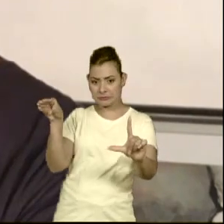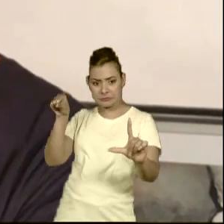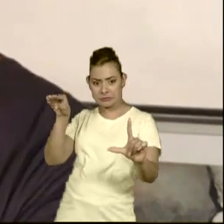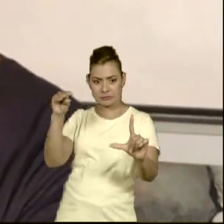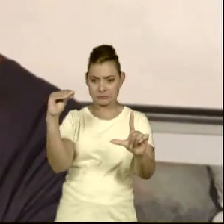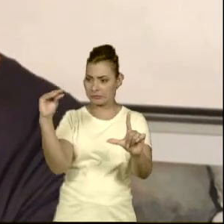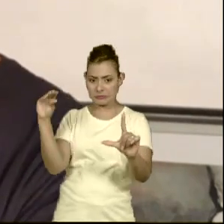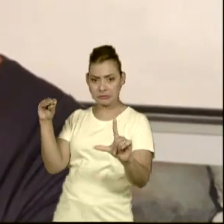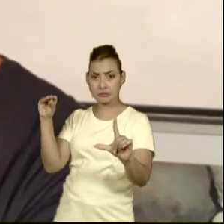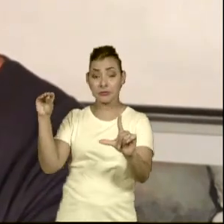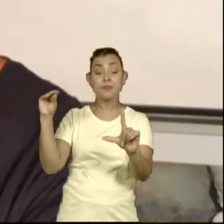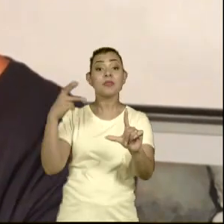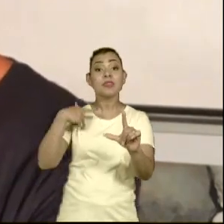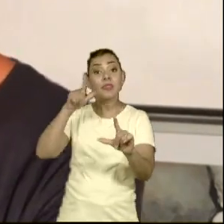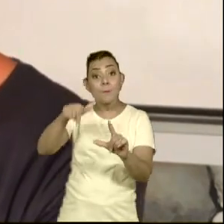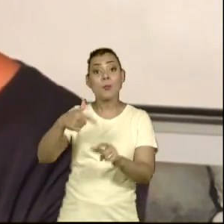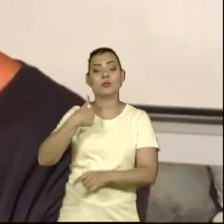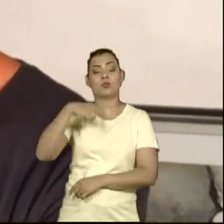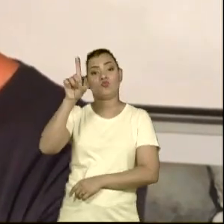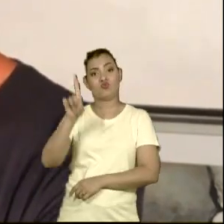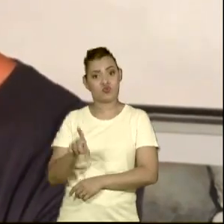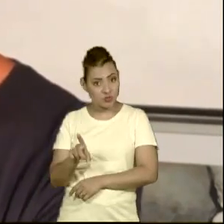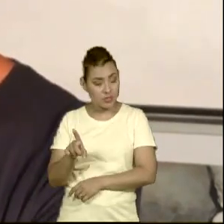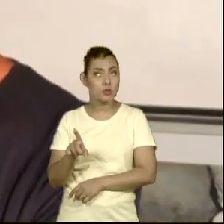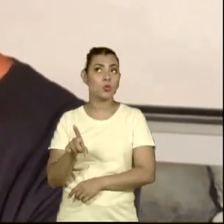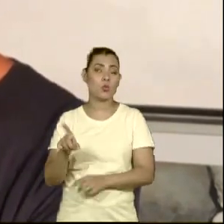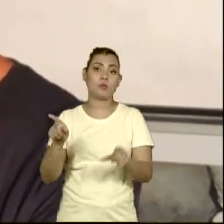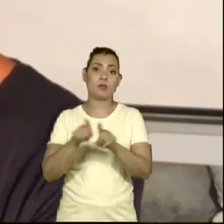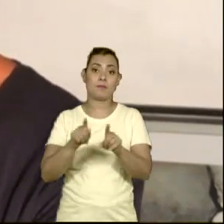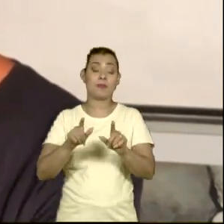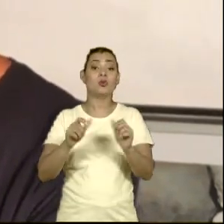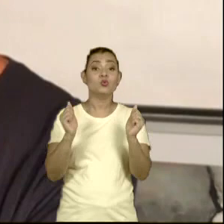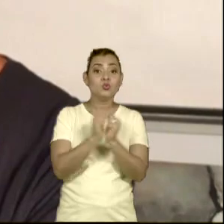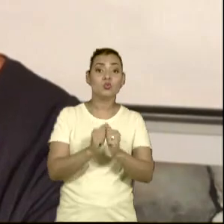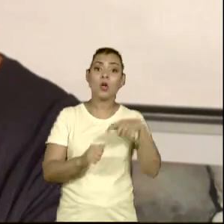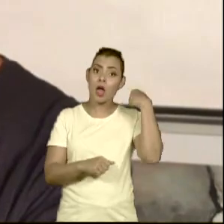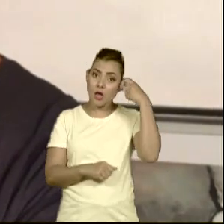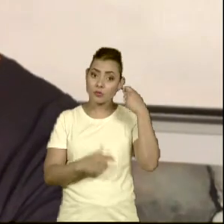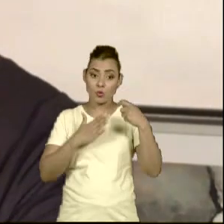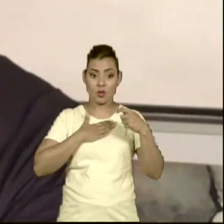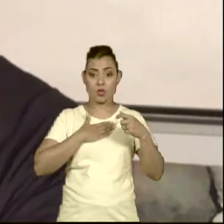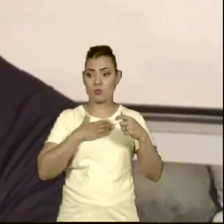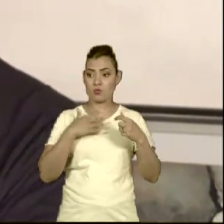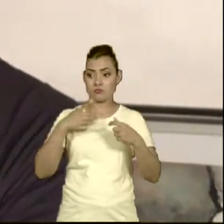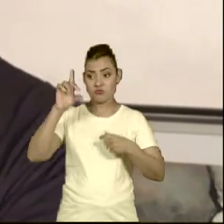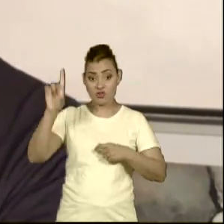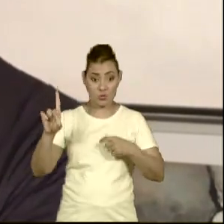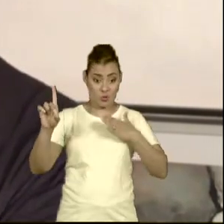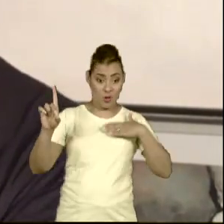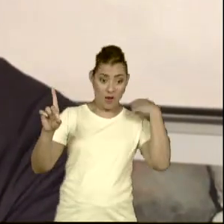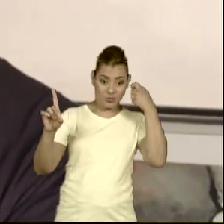legal. Quando eu passei a dirigir e atuar em uma coisa que eu estou dirigindo,